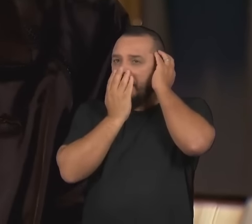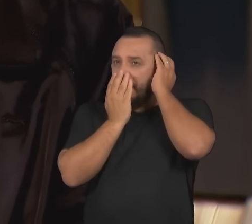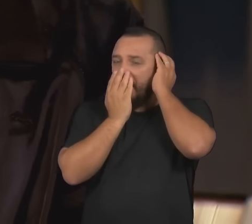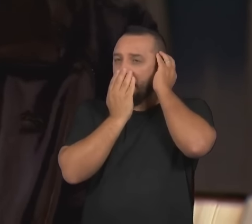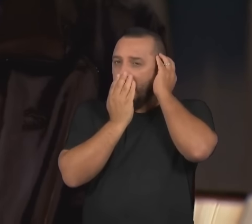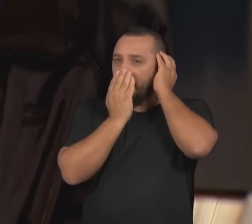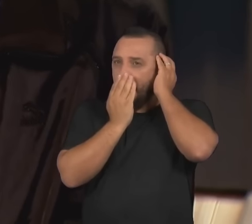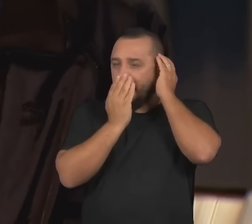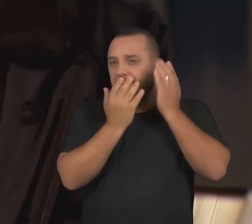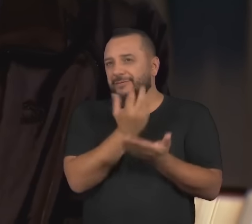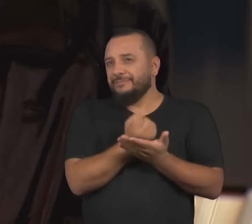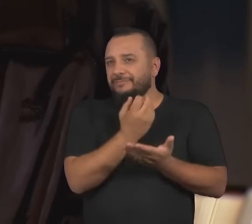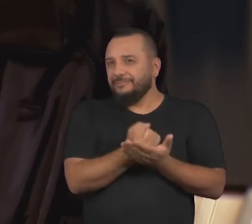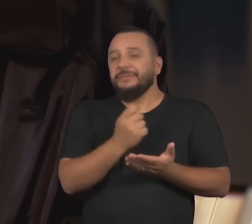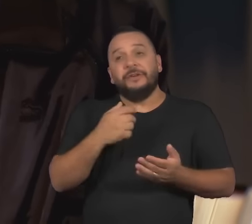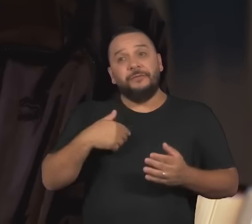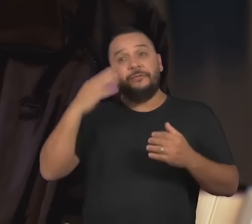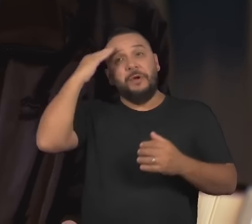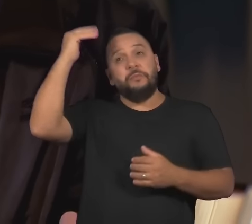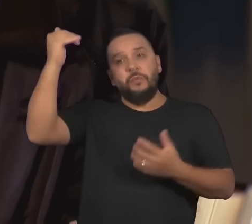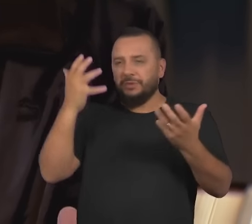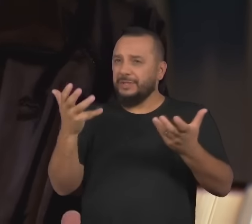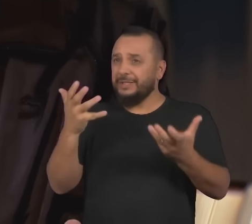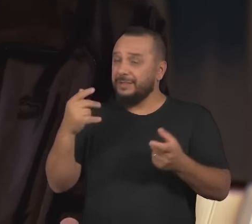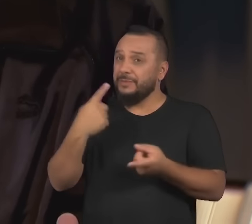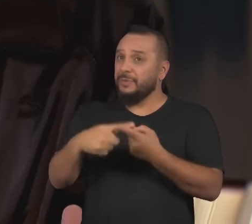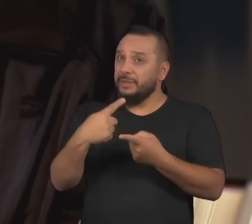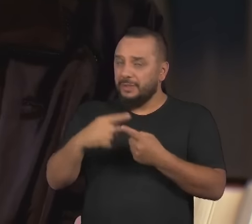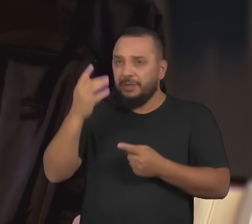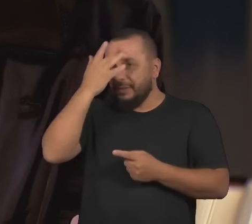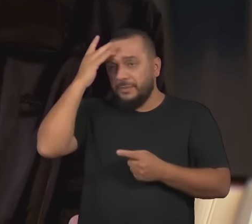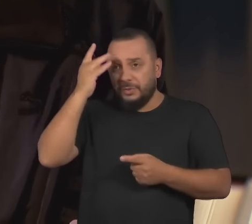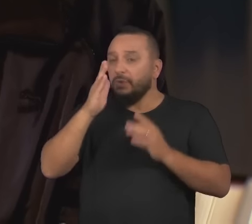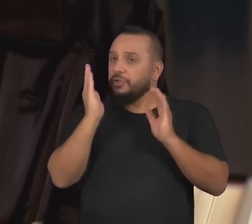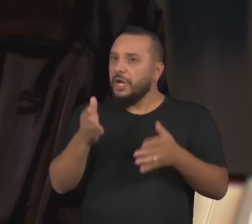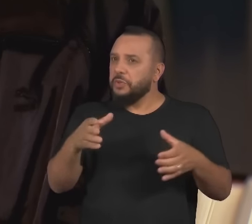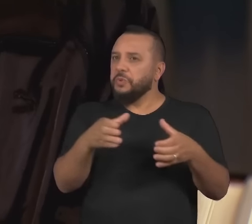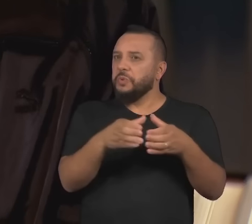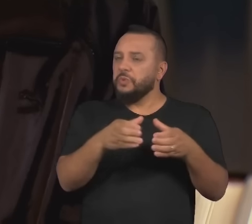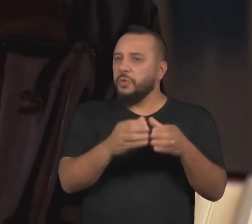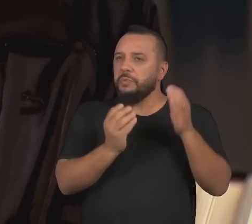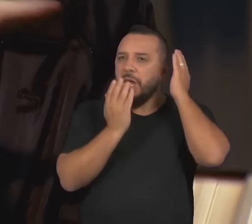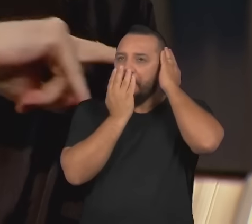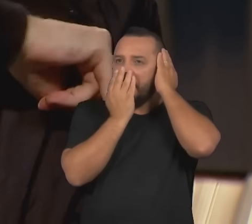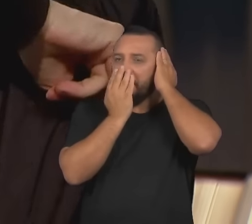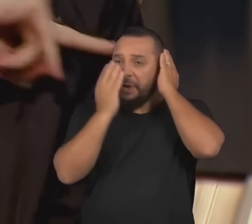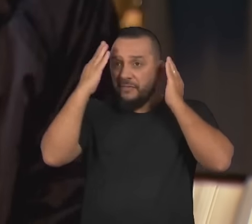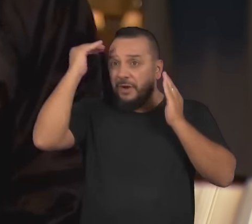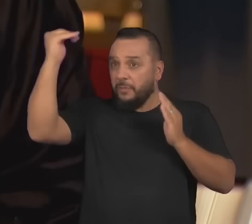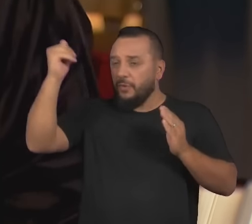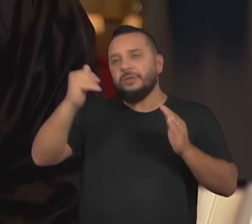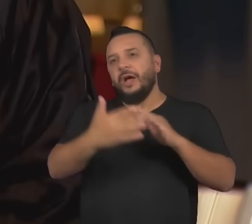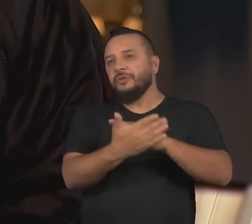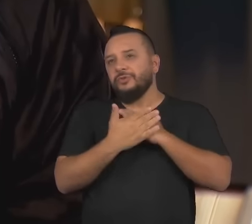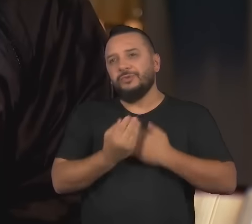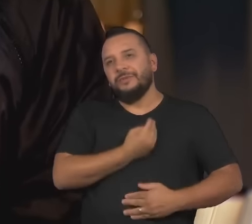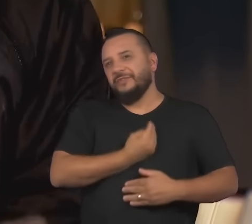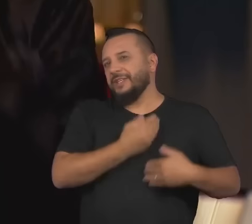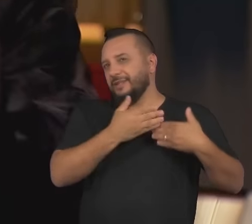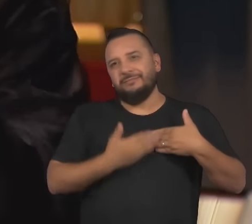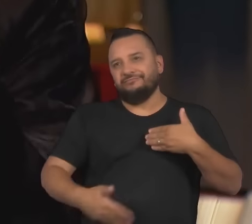sabia disso, que as pessoas que fizeram parte de um cast vai ter consequências para o resto da